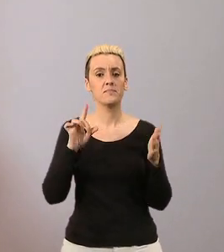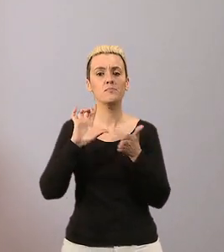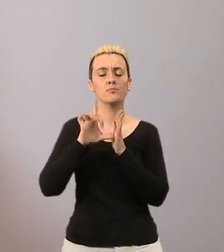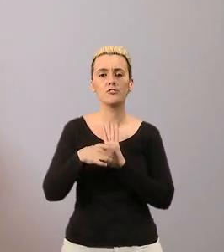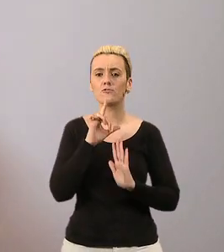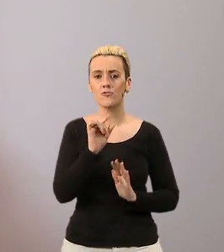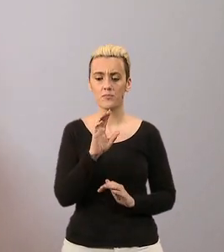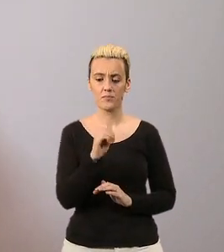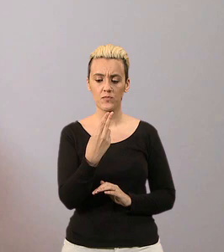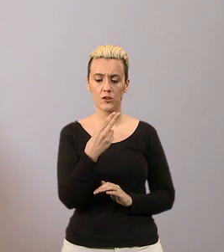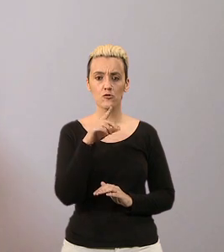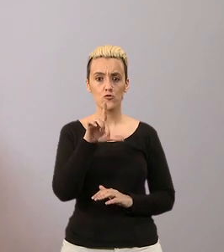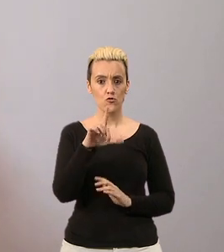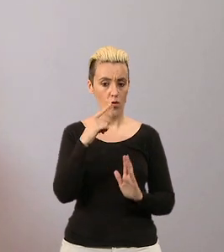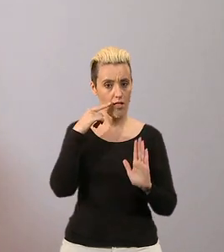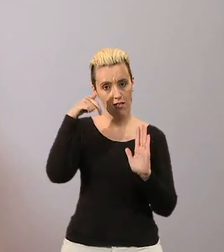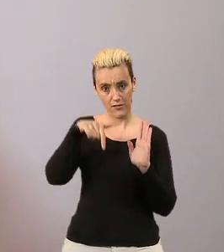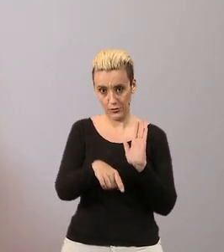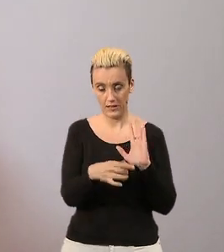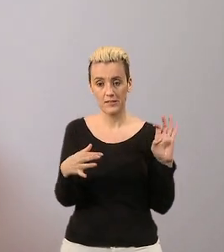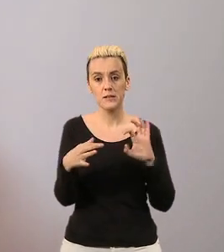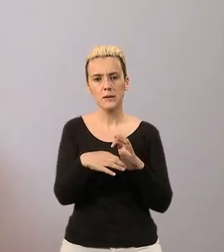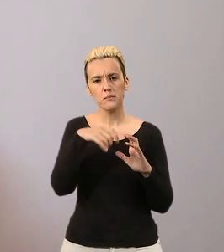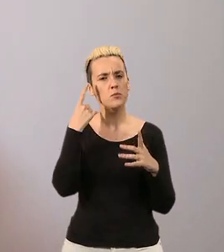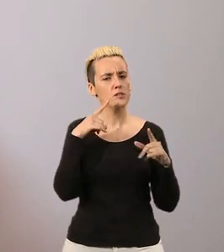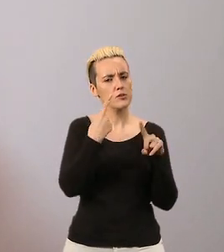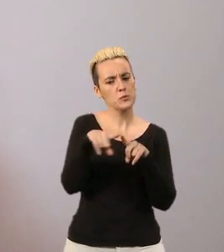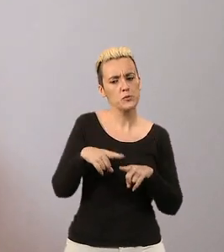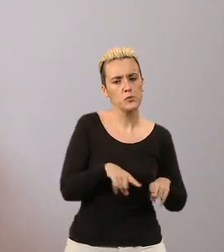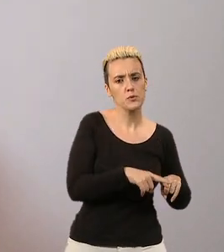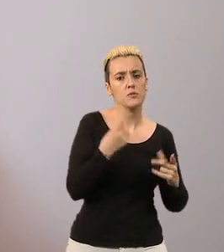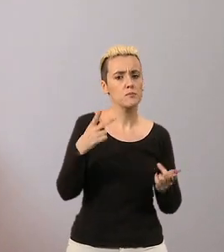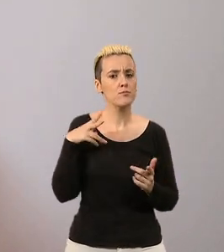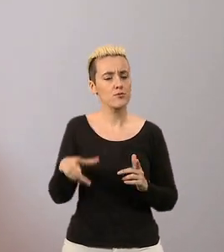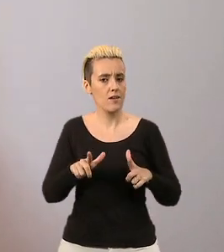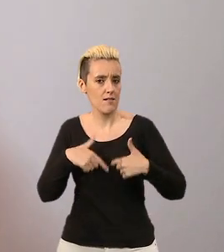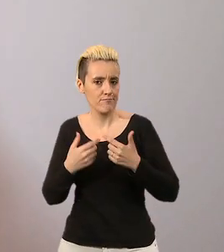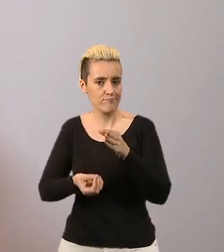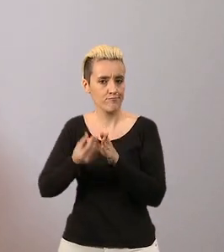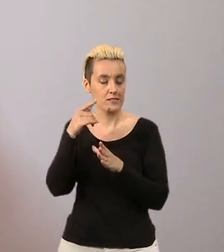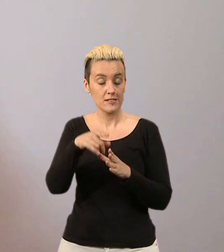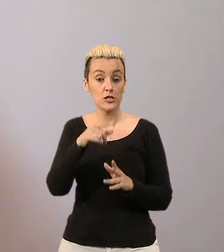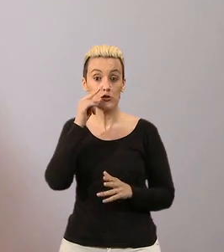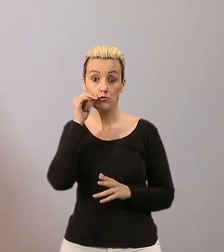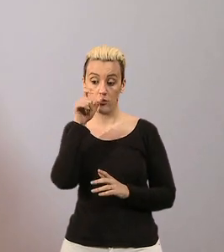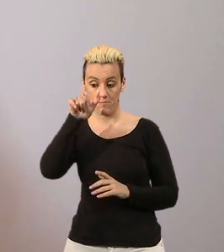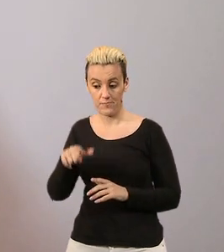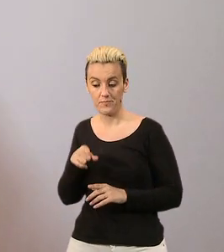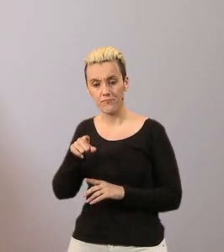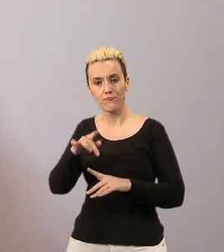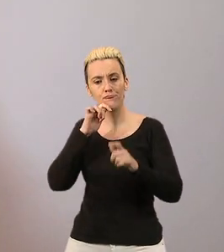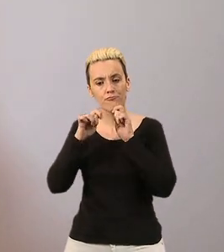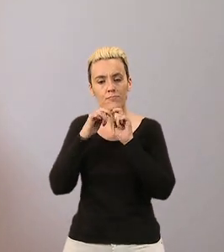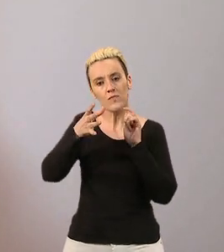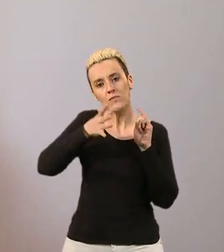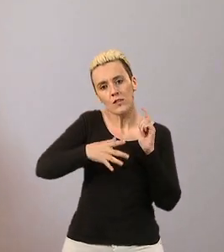Sul, Songs from the Southwest, que interpreta uma seleção de música feita em Portugal. Bernardo Couto apresenta-nos algum do